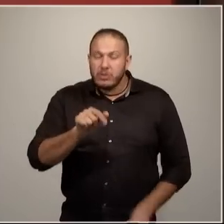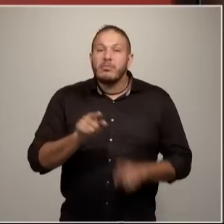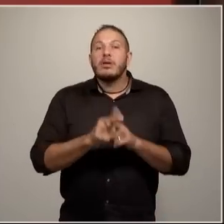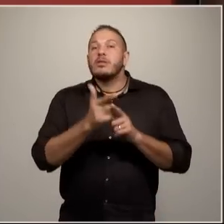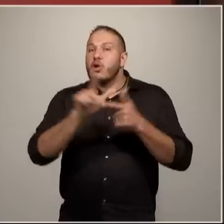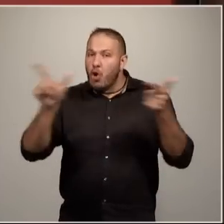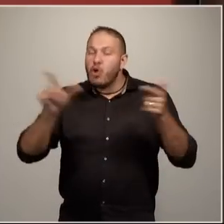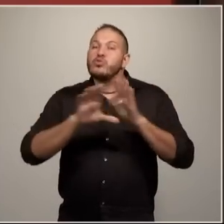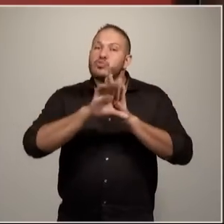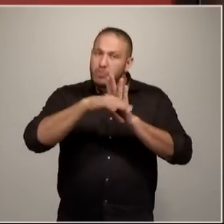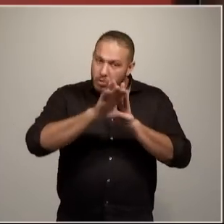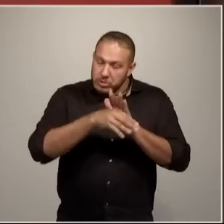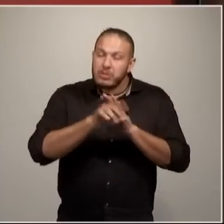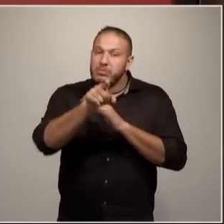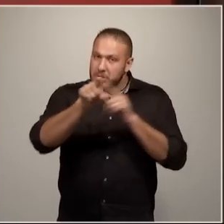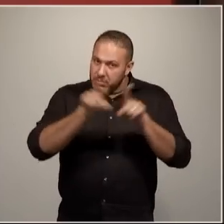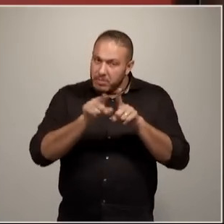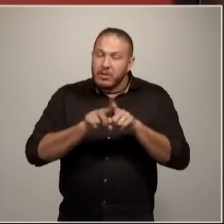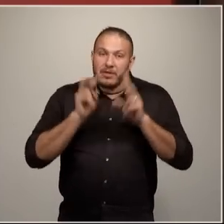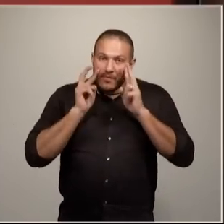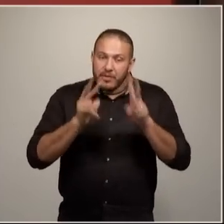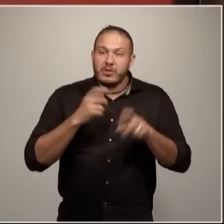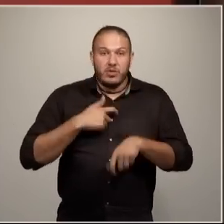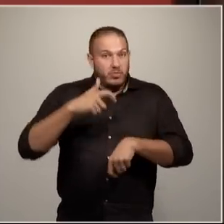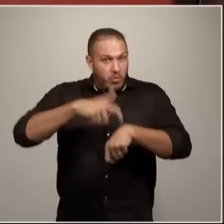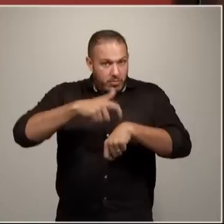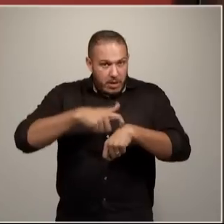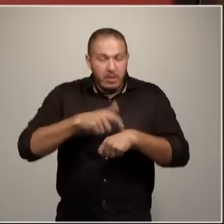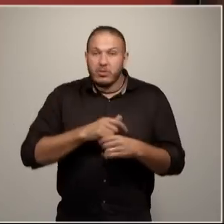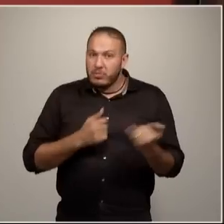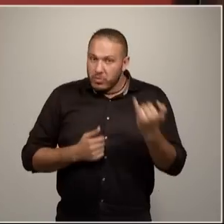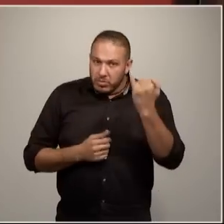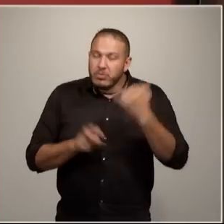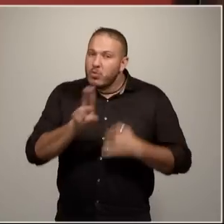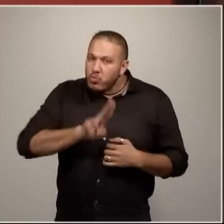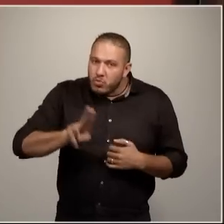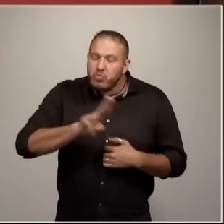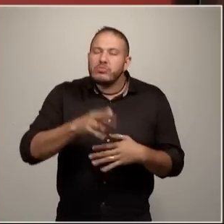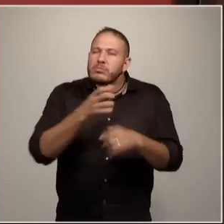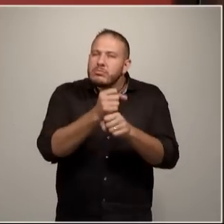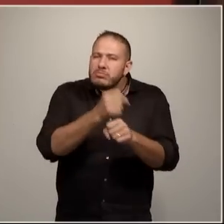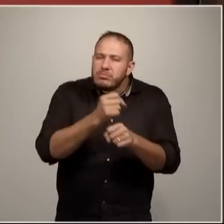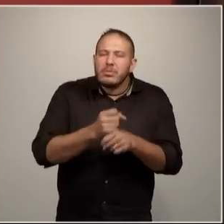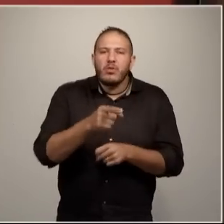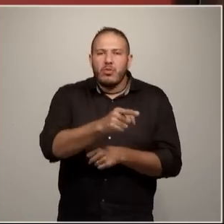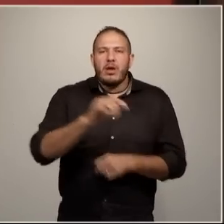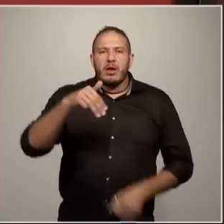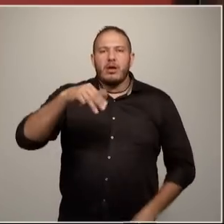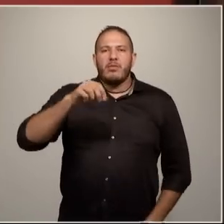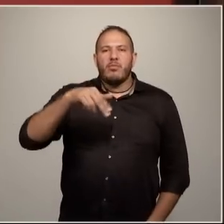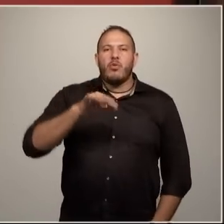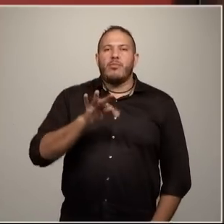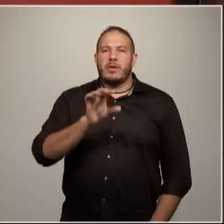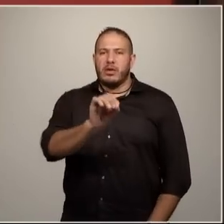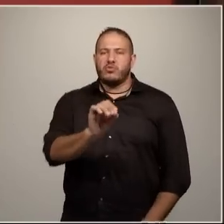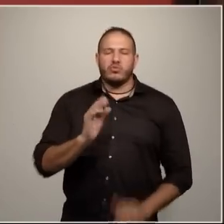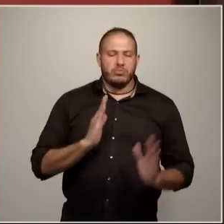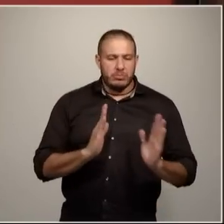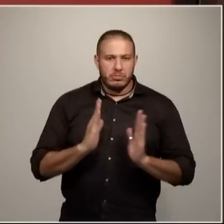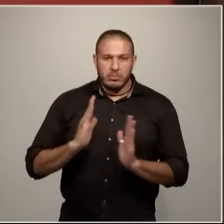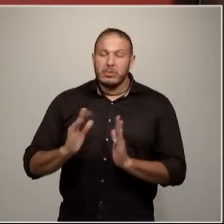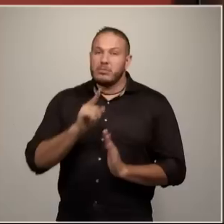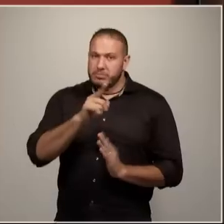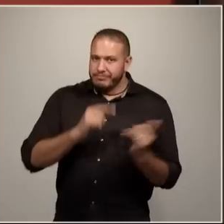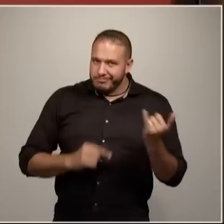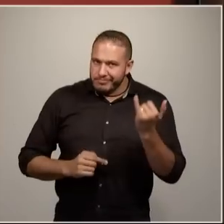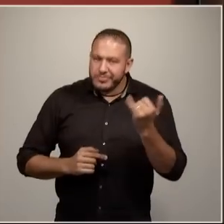revistos, a parte de momento, o uso de integral para calcular momentos. São coisas